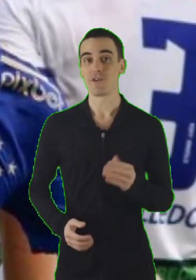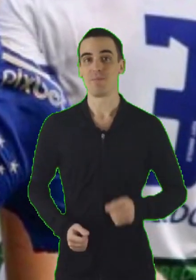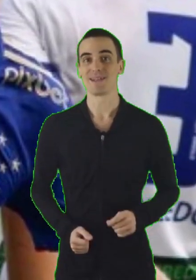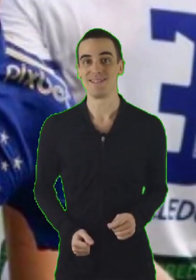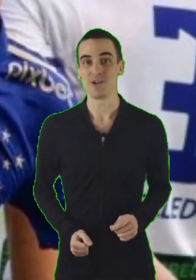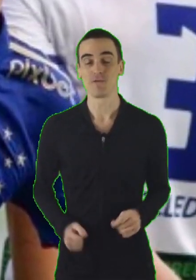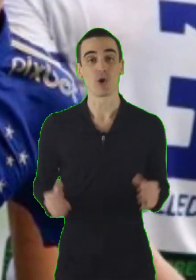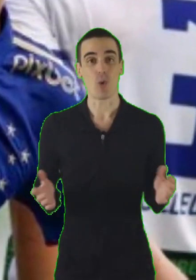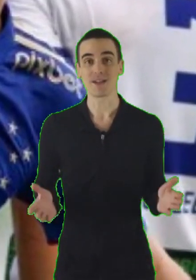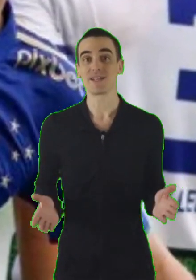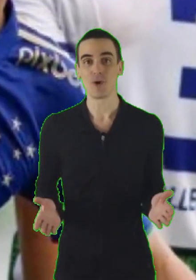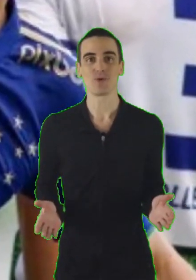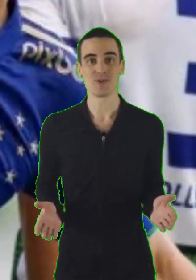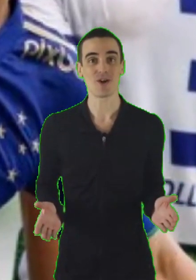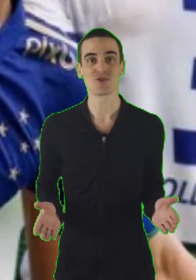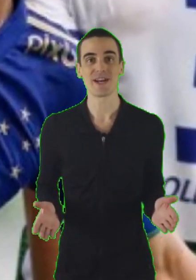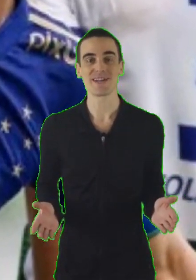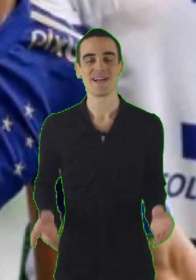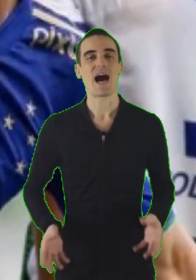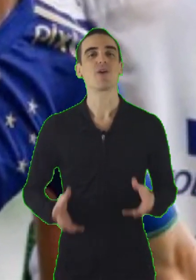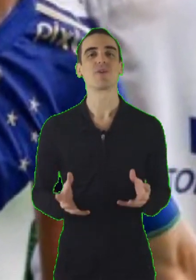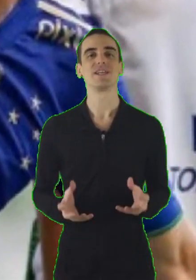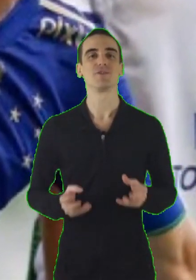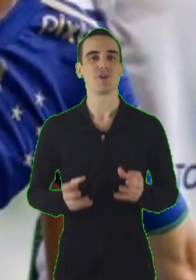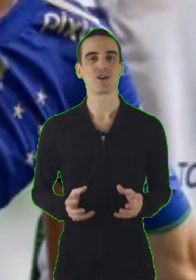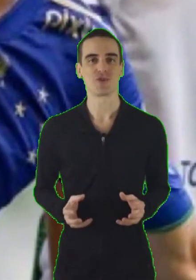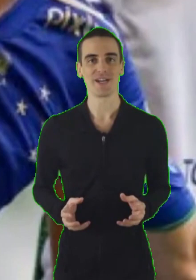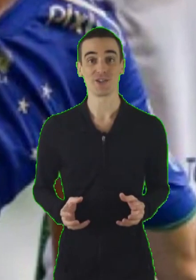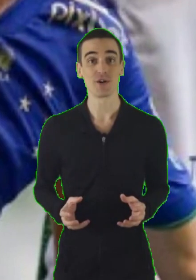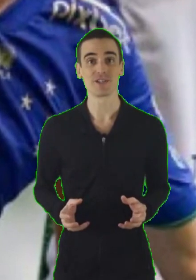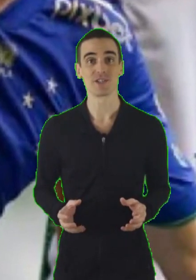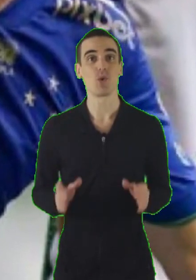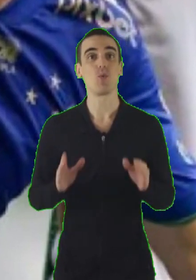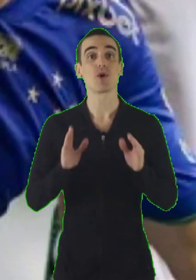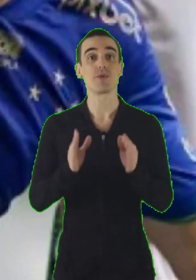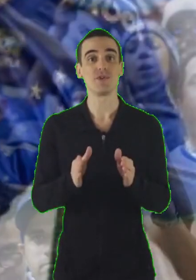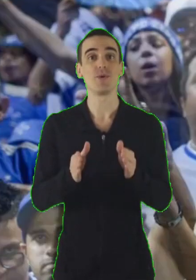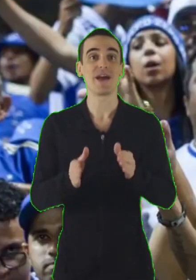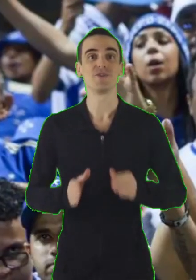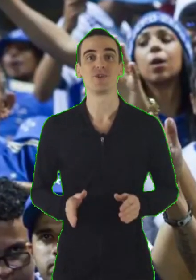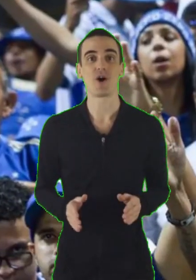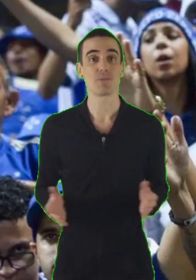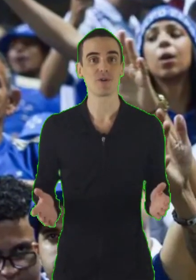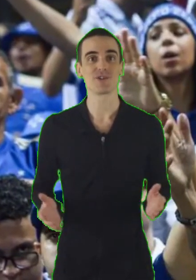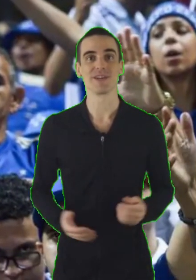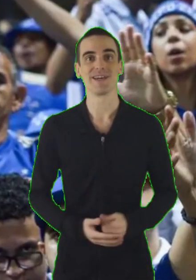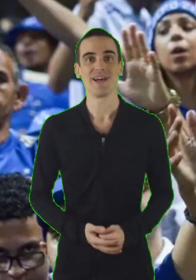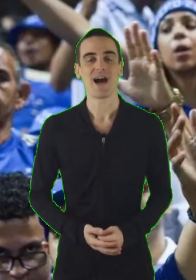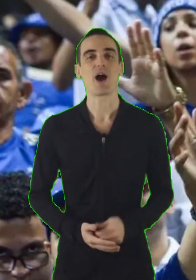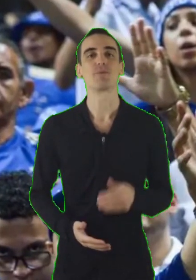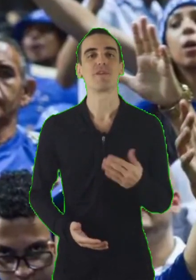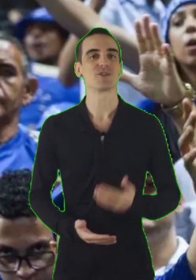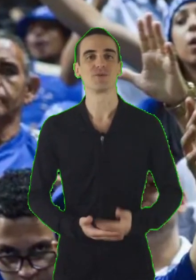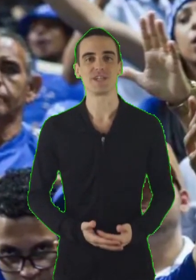Acabou de sair. Ronaldo tenta levar artilheiro do Brasileirão para a Raposa. Olha isso. Fala, torcedor